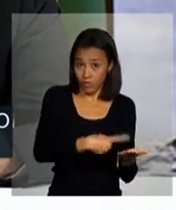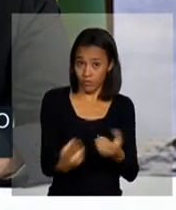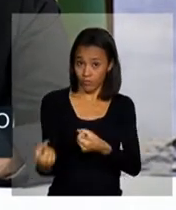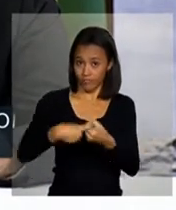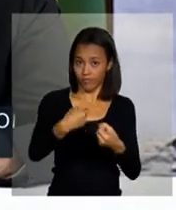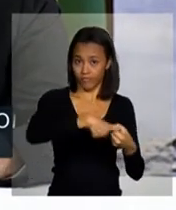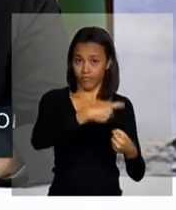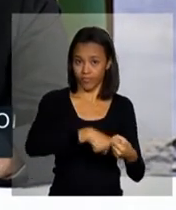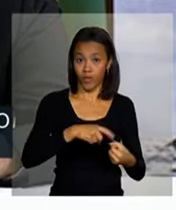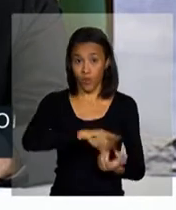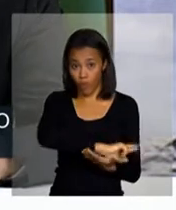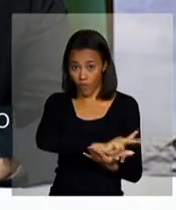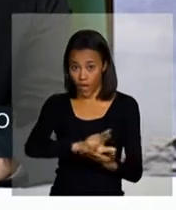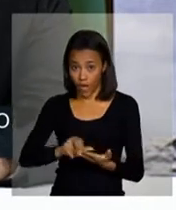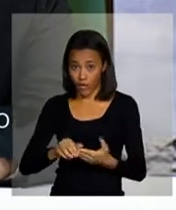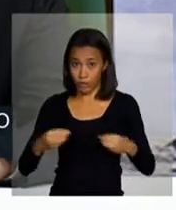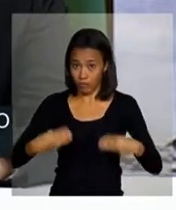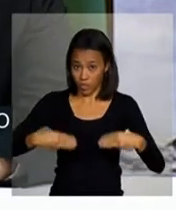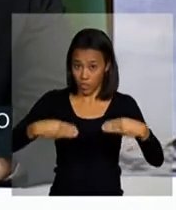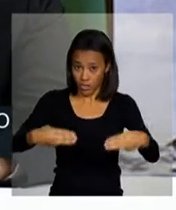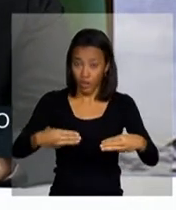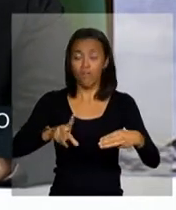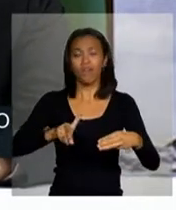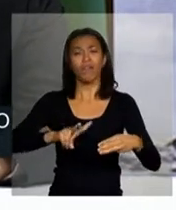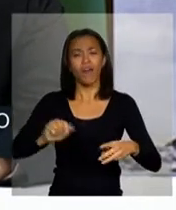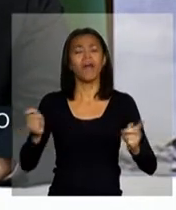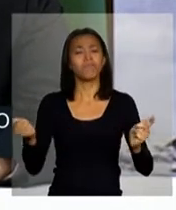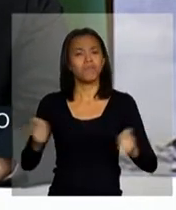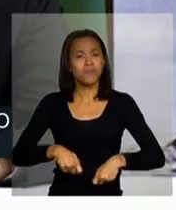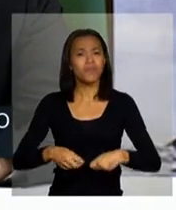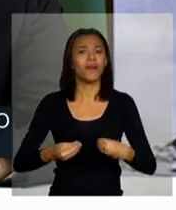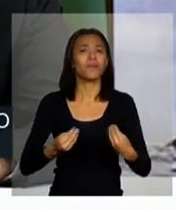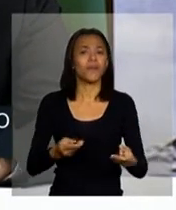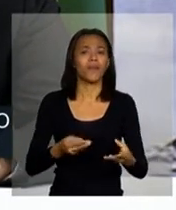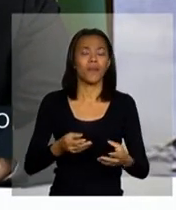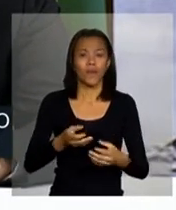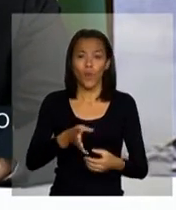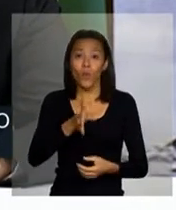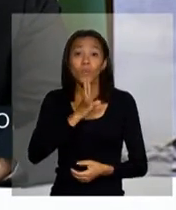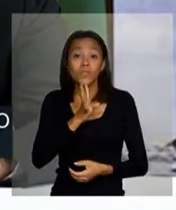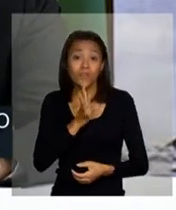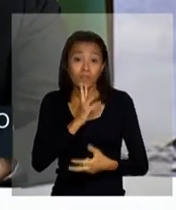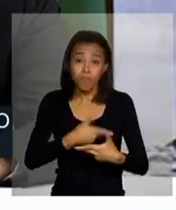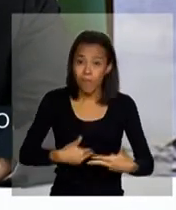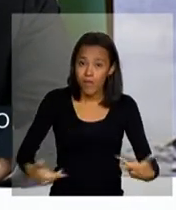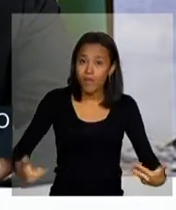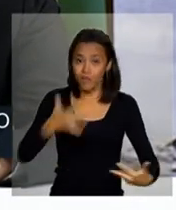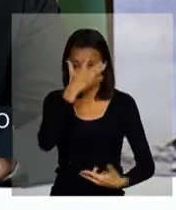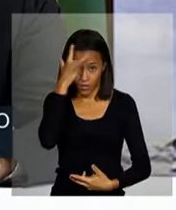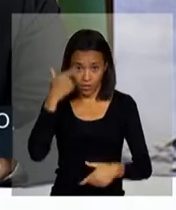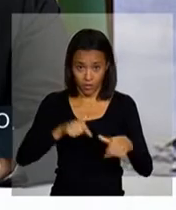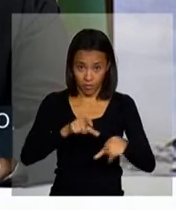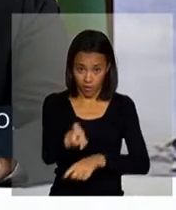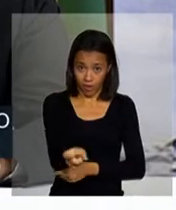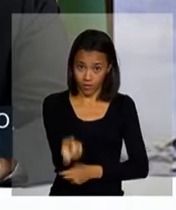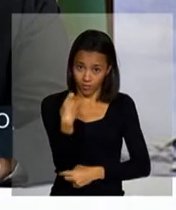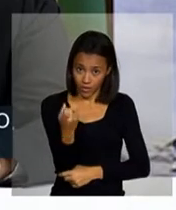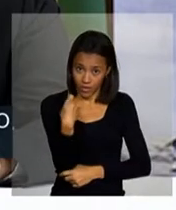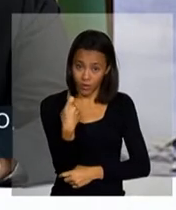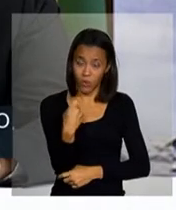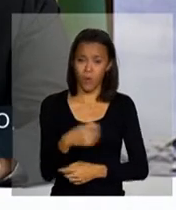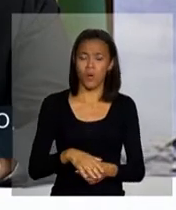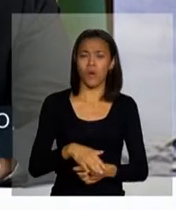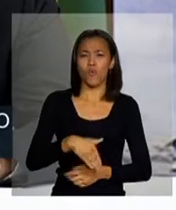ministérios vão possibilitar a educação do pescador. Há muitos deles, dos 1 milhão e 70